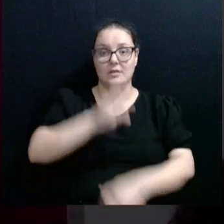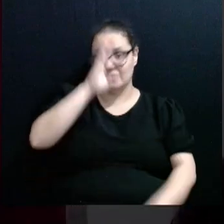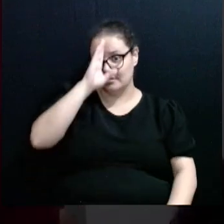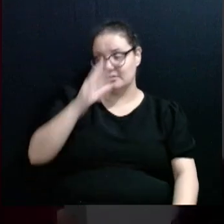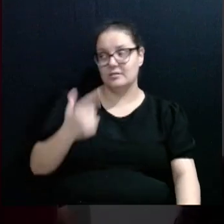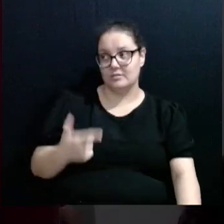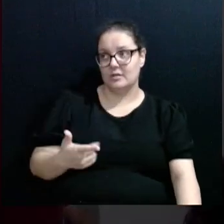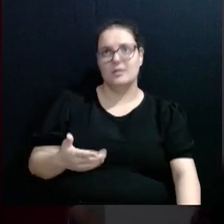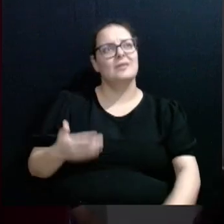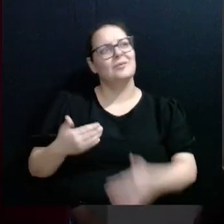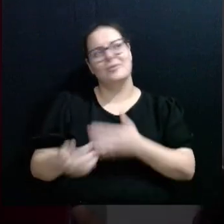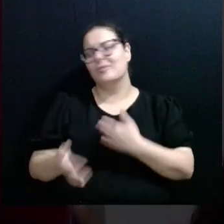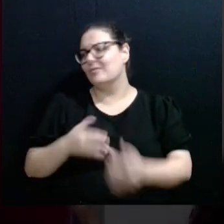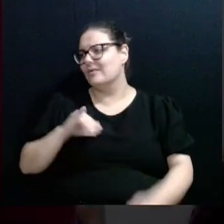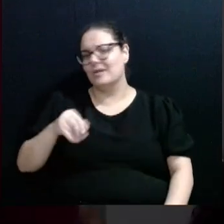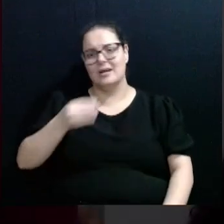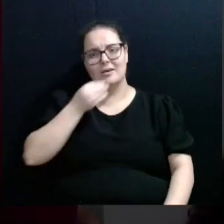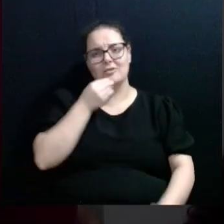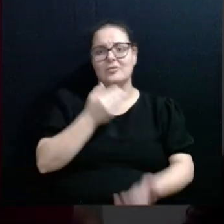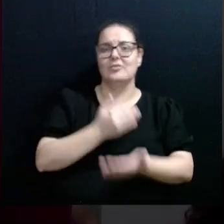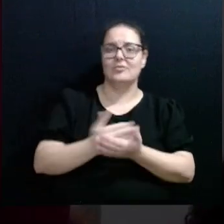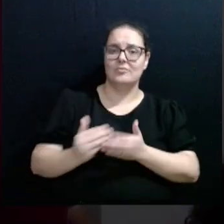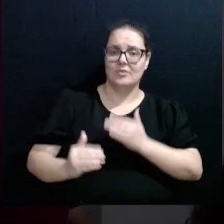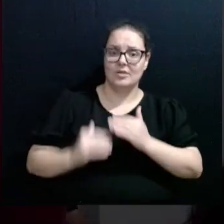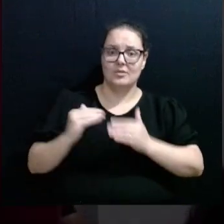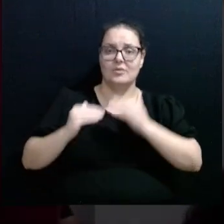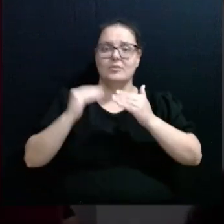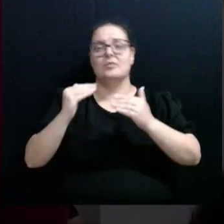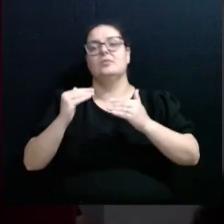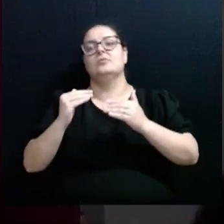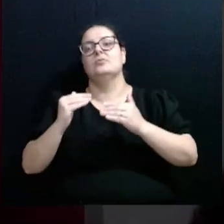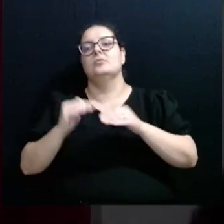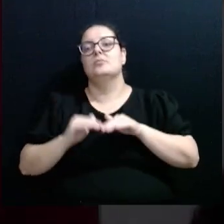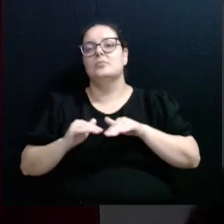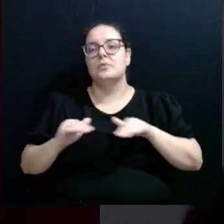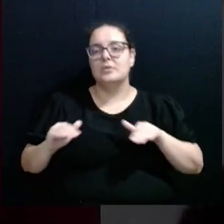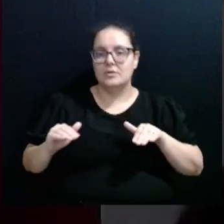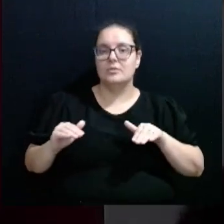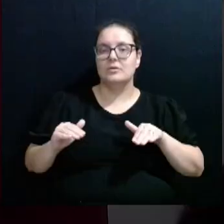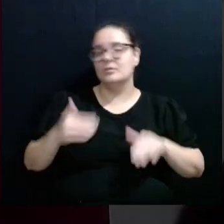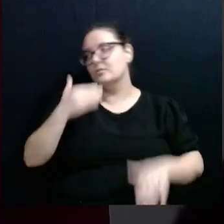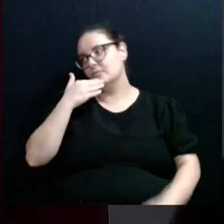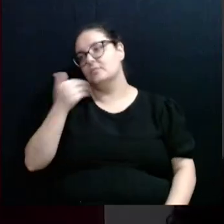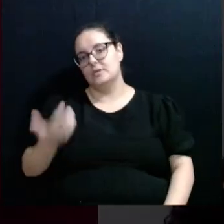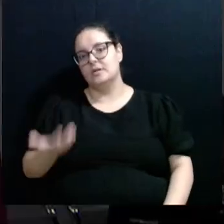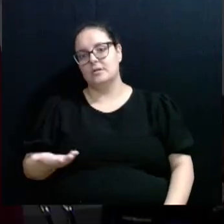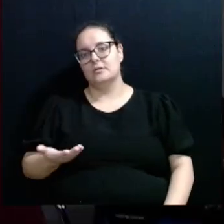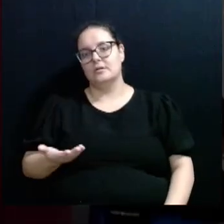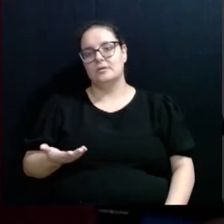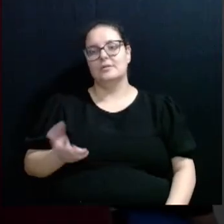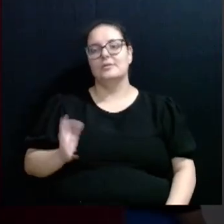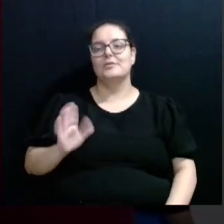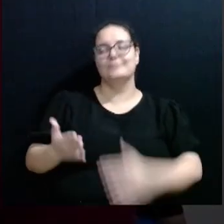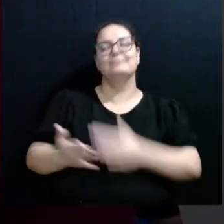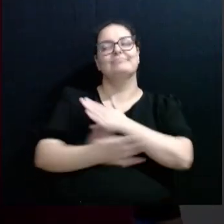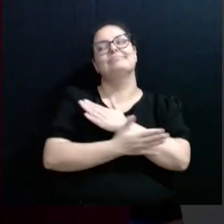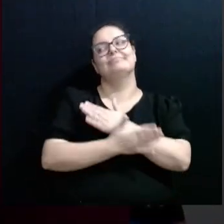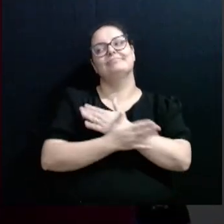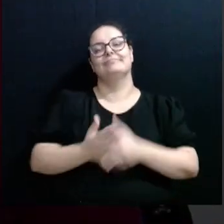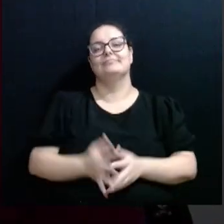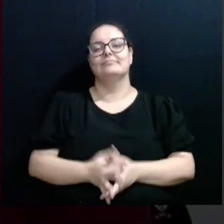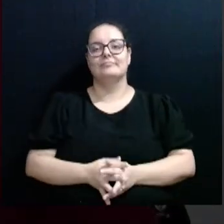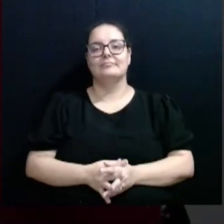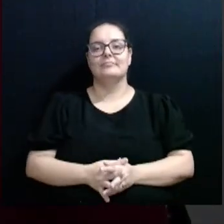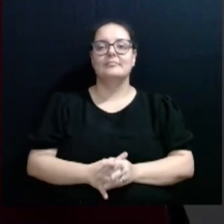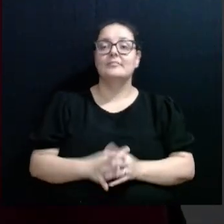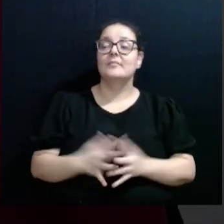oportunidade assim, de começar a crescer com uma estabilidade melhor já iria me ajudar bastante. Dá um estímulo bem legal.